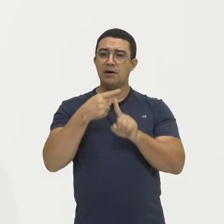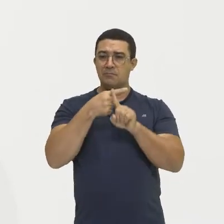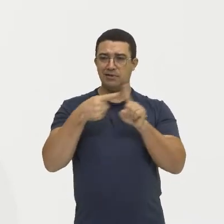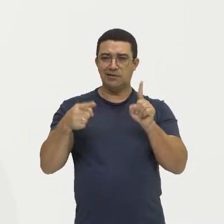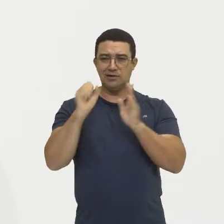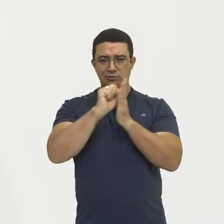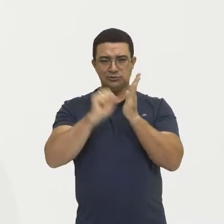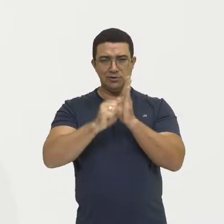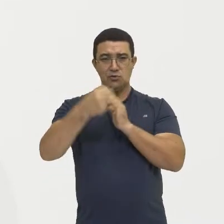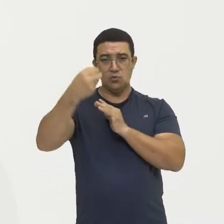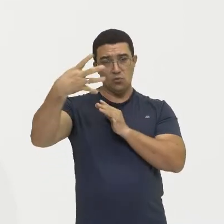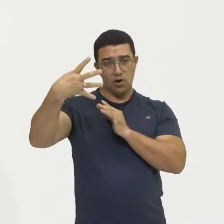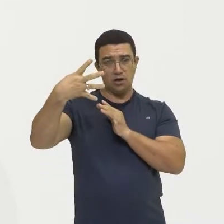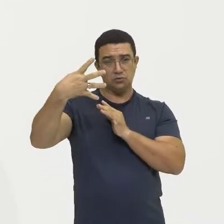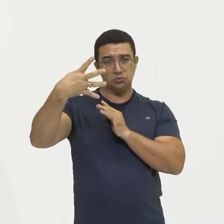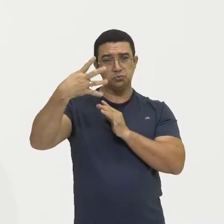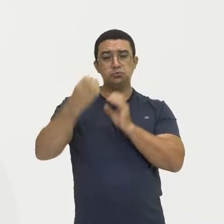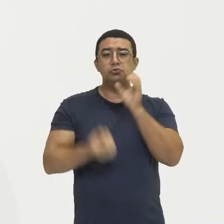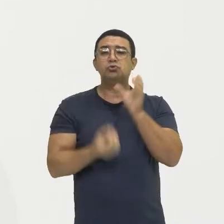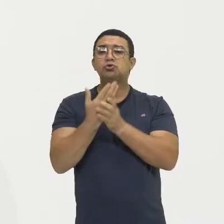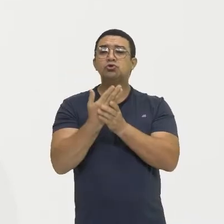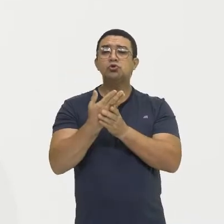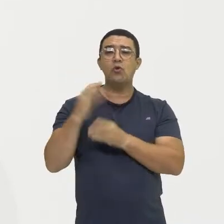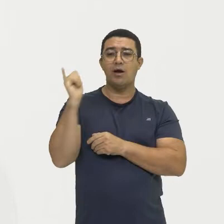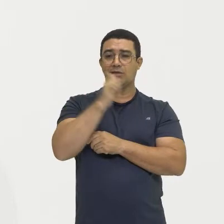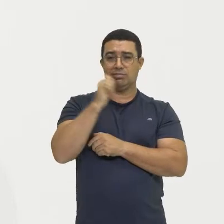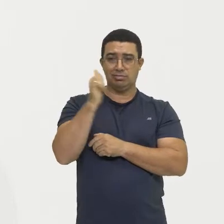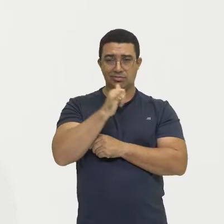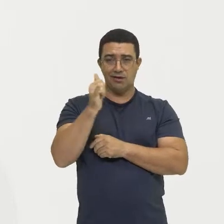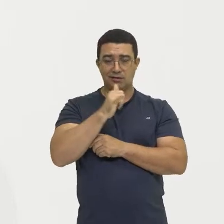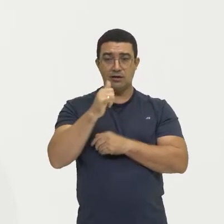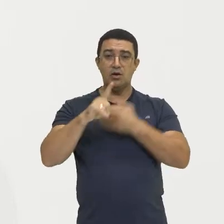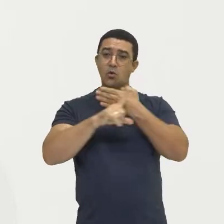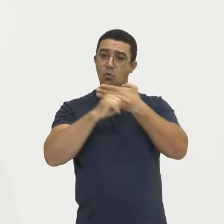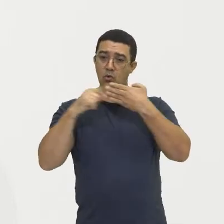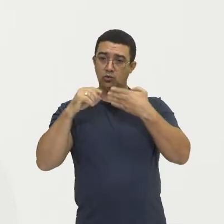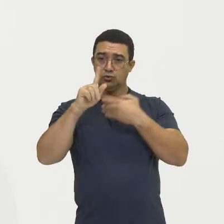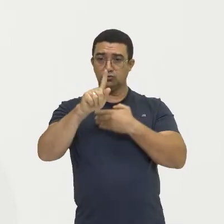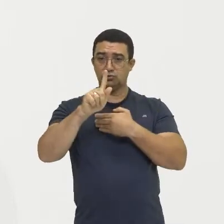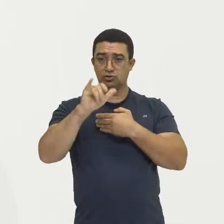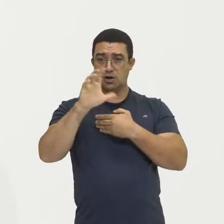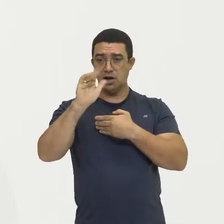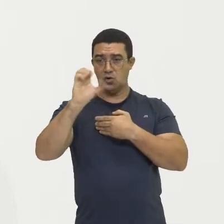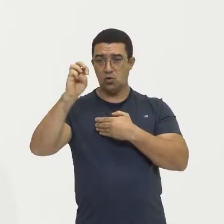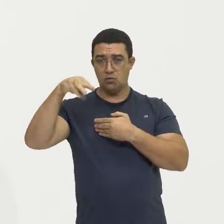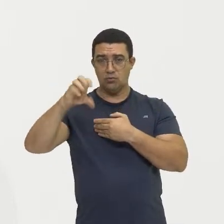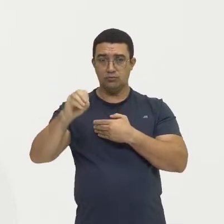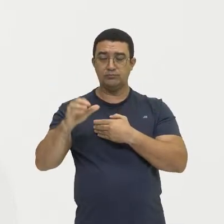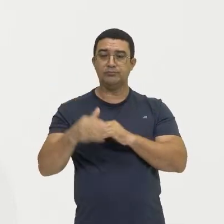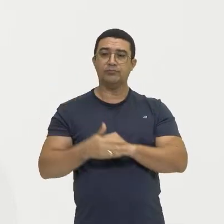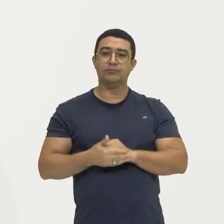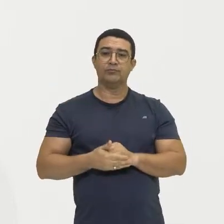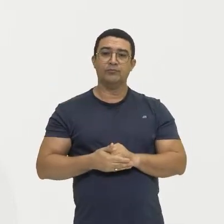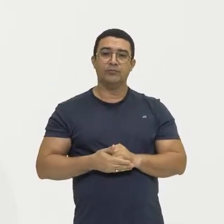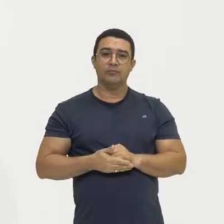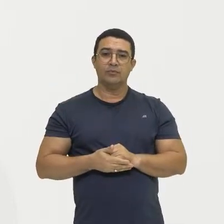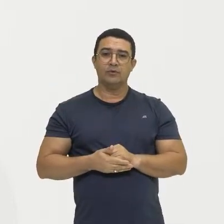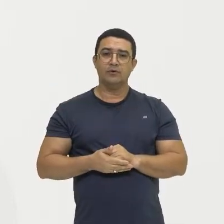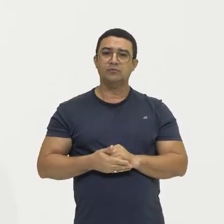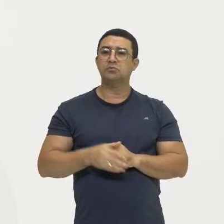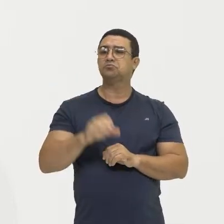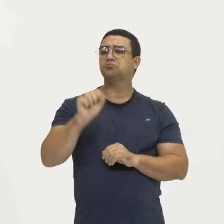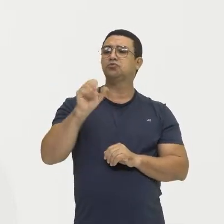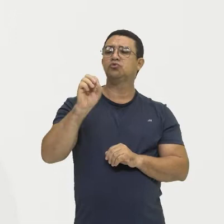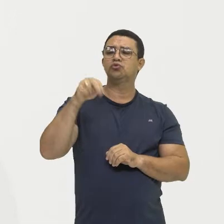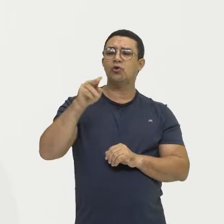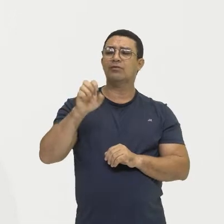século IV, com a sua origem na Itália, do autor Giacomo da Lettini. O soneto